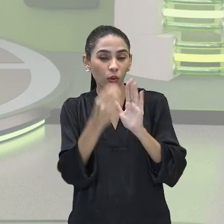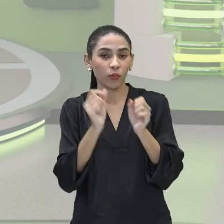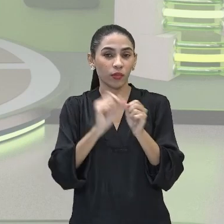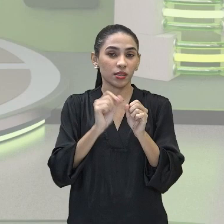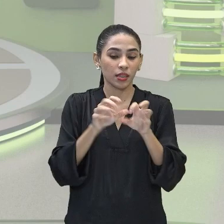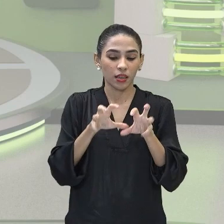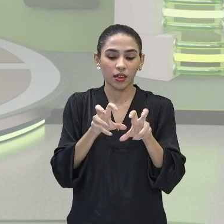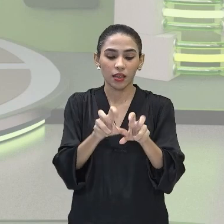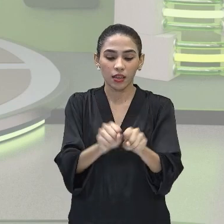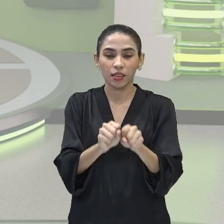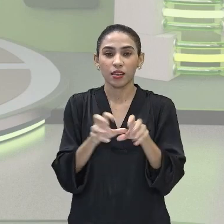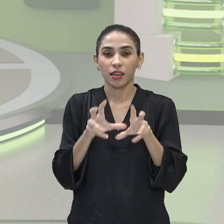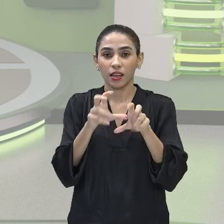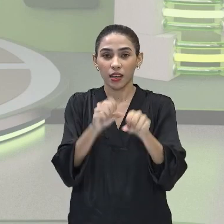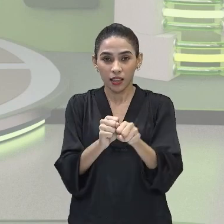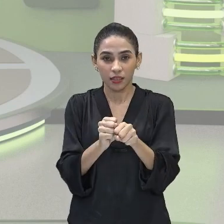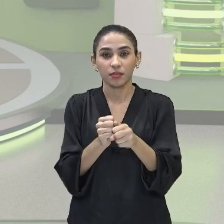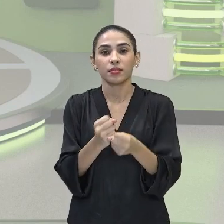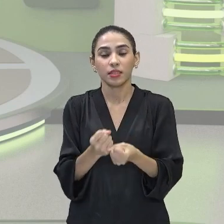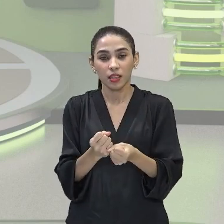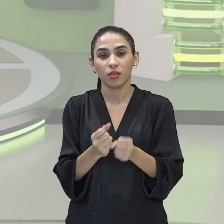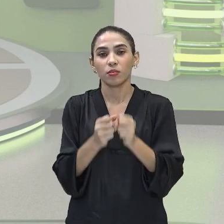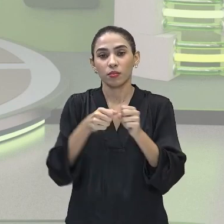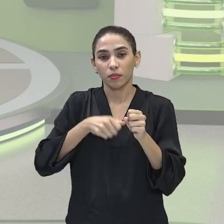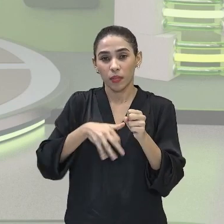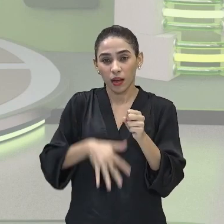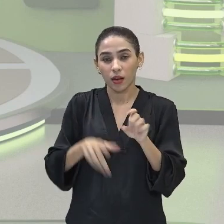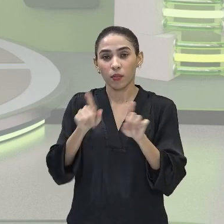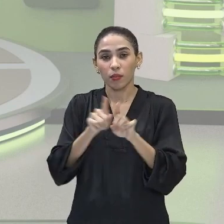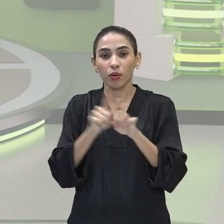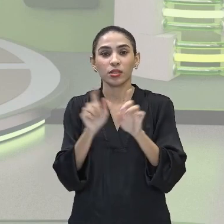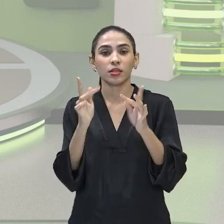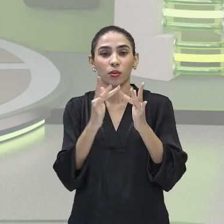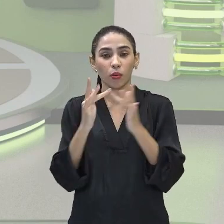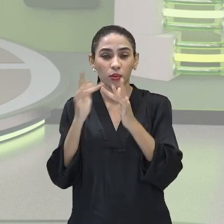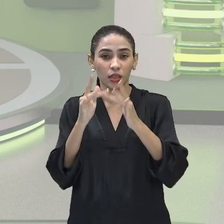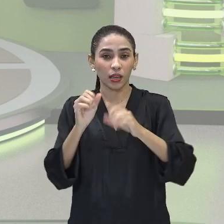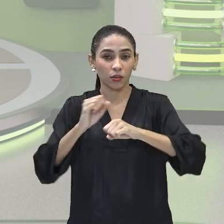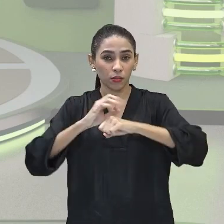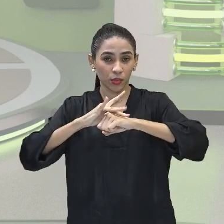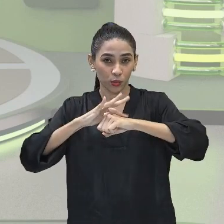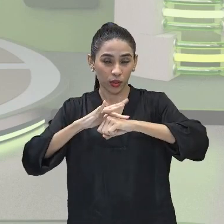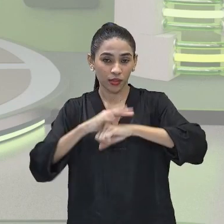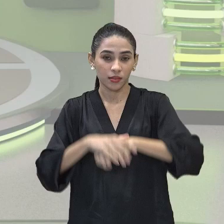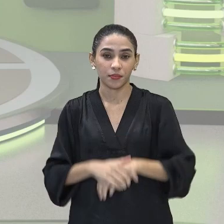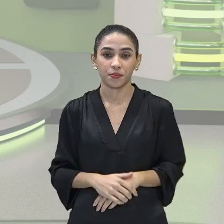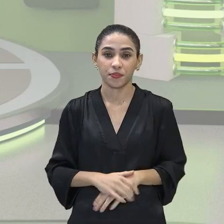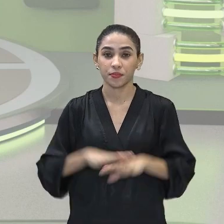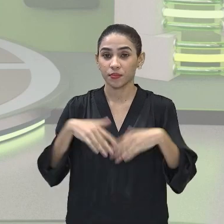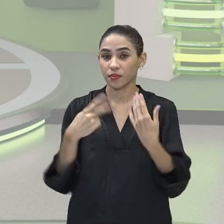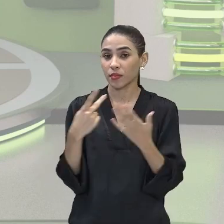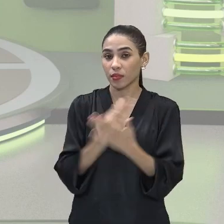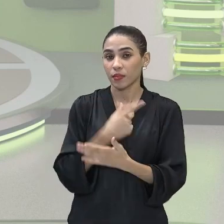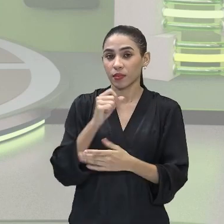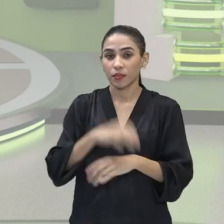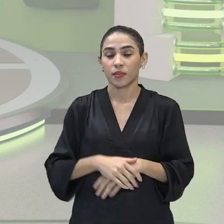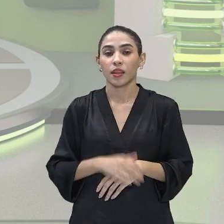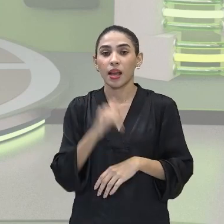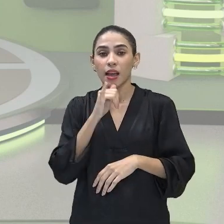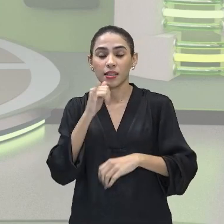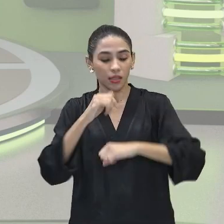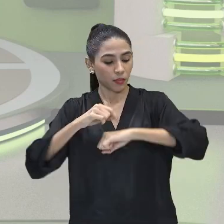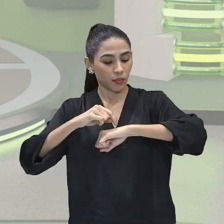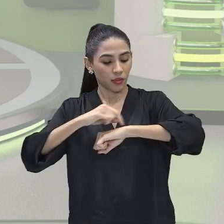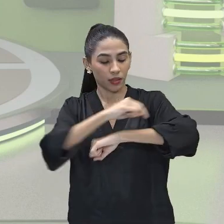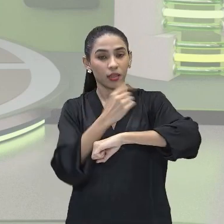açaí, aquelas fezes daquele besouro podem estar contaminando, né? E o que vai acontecer? Esse protozoário, quando cai na corrente